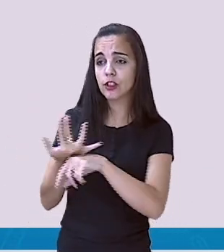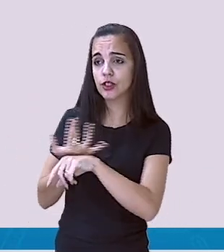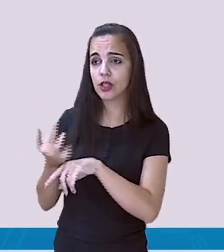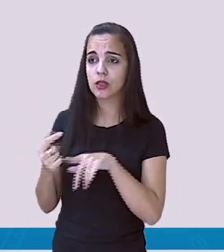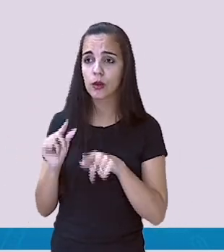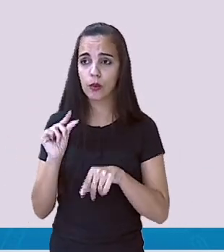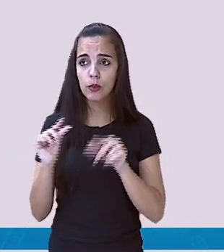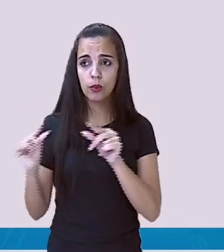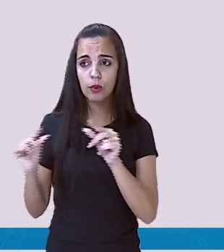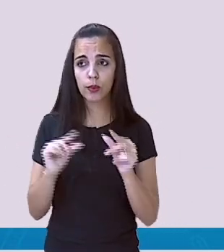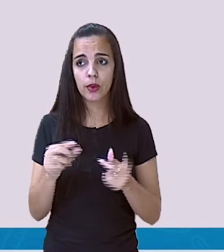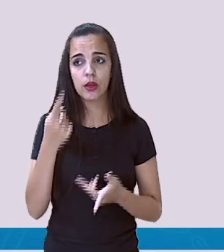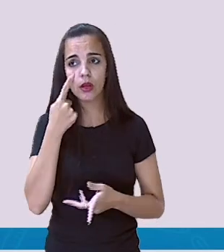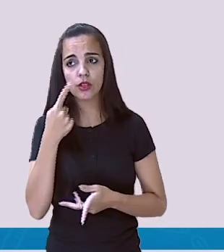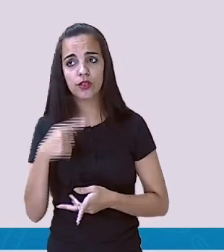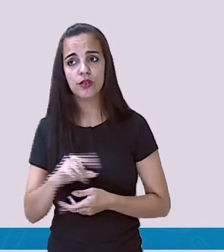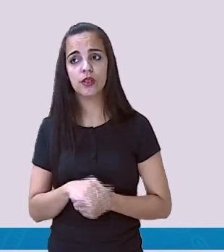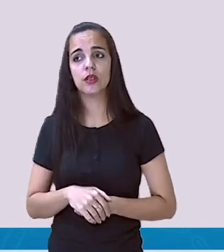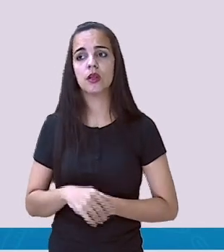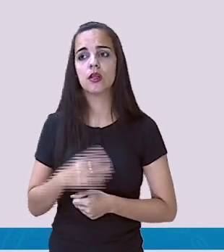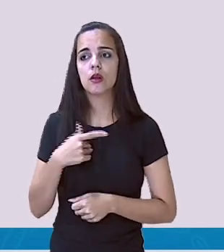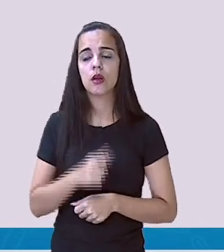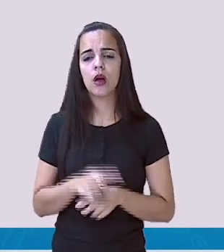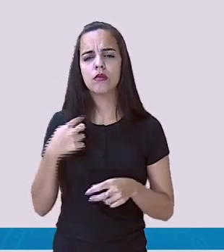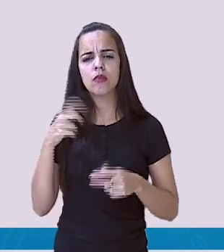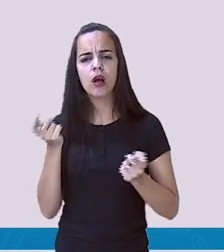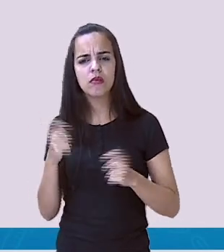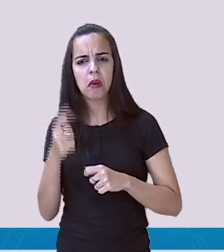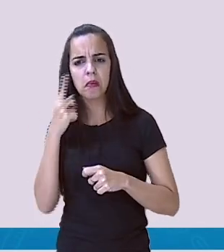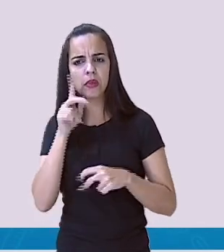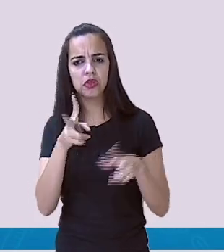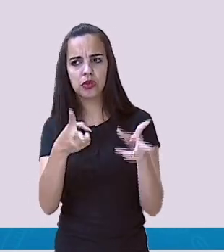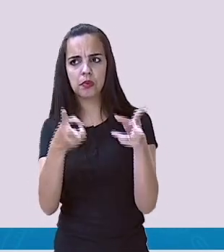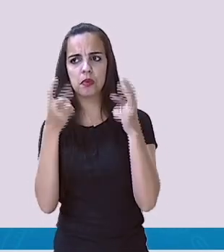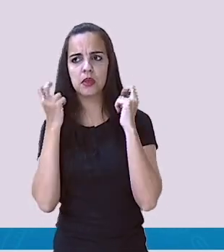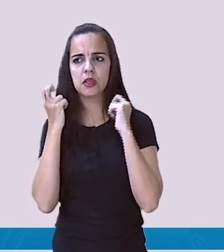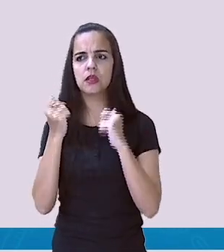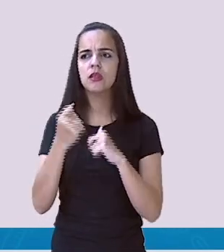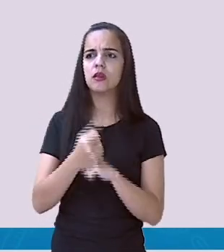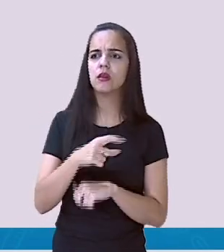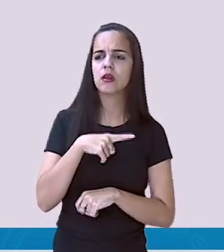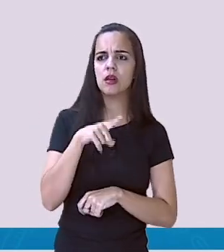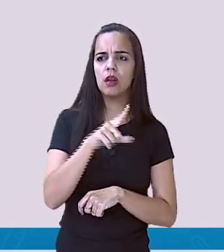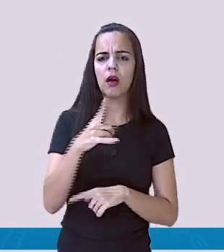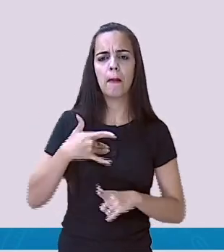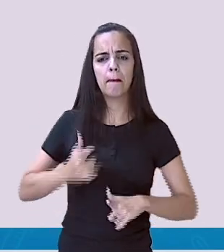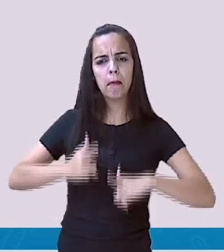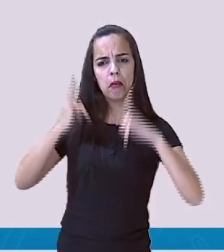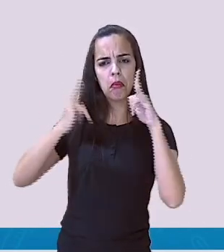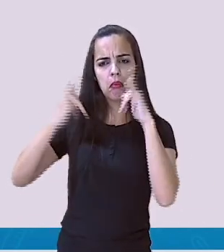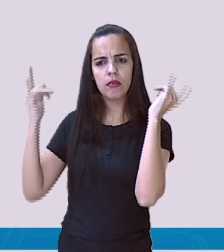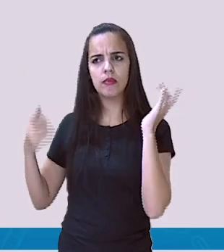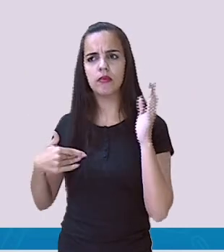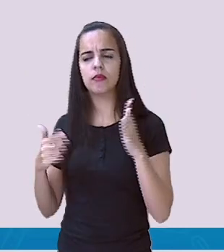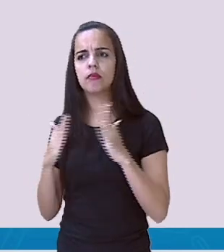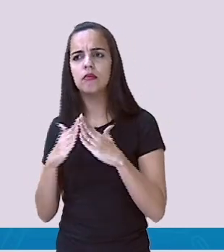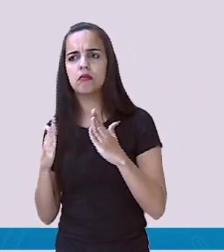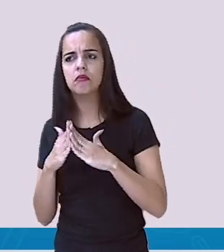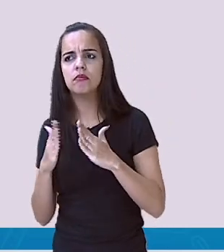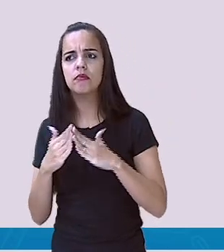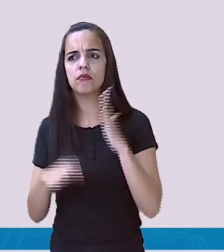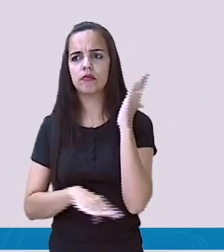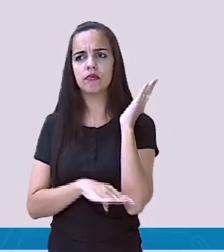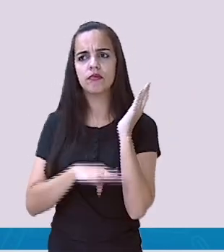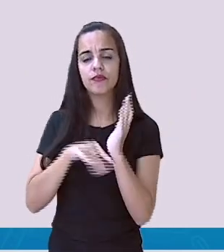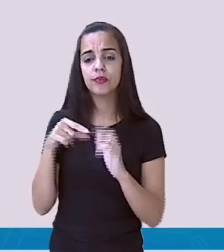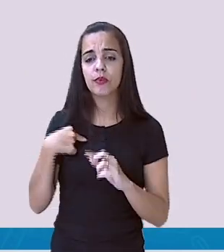paisagem que eu estou apresentando para vocês, a gente consegue perceber, olha aí, construções de prédios, casas, a